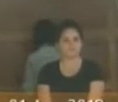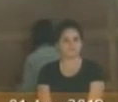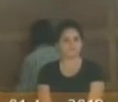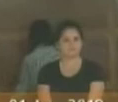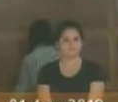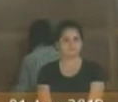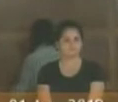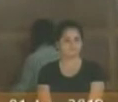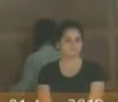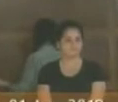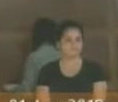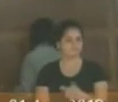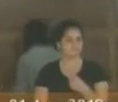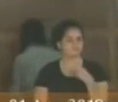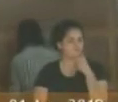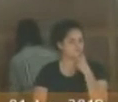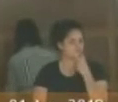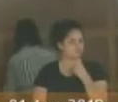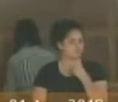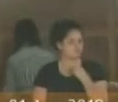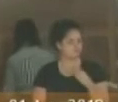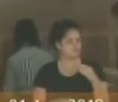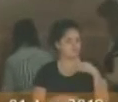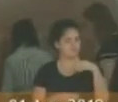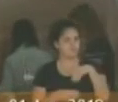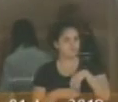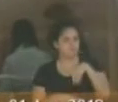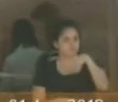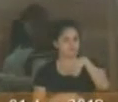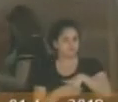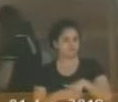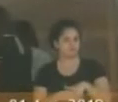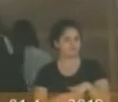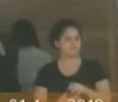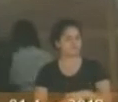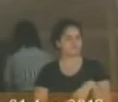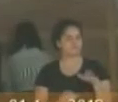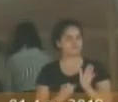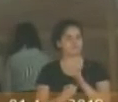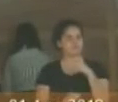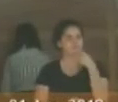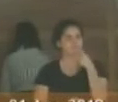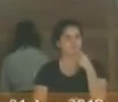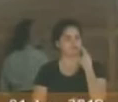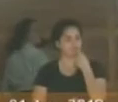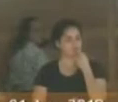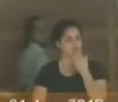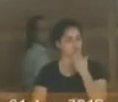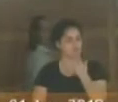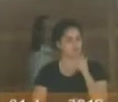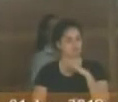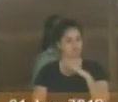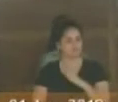Não havendo mais oradores pelo expediente, colocarei em discussão e votação os requerimentos verbais que solicitaram regime de urgência.